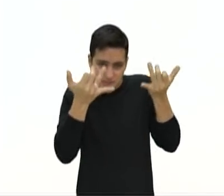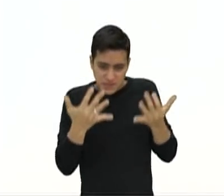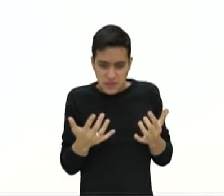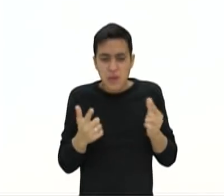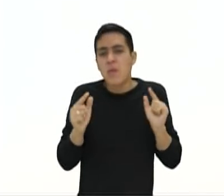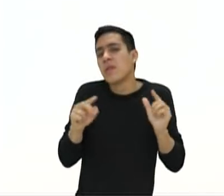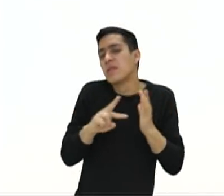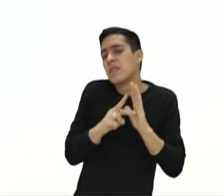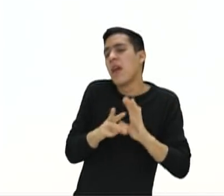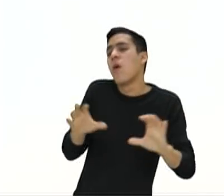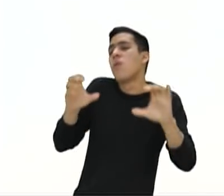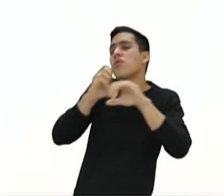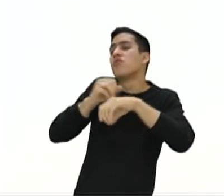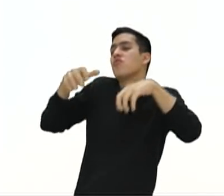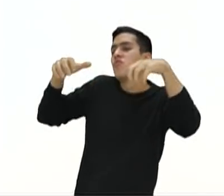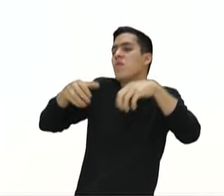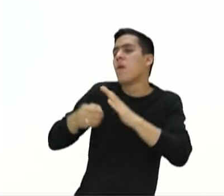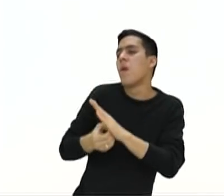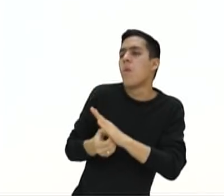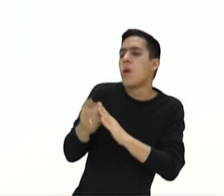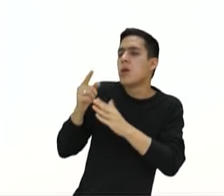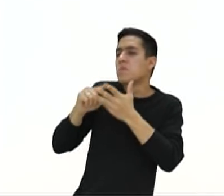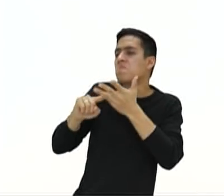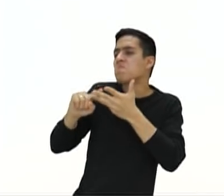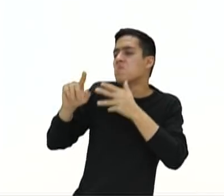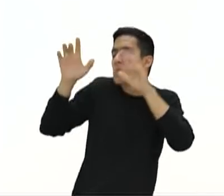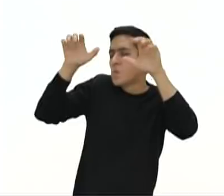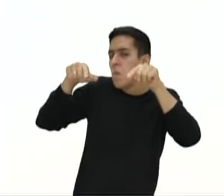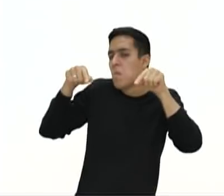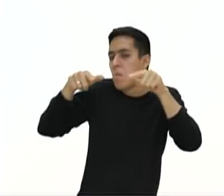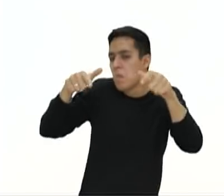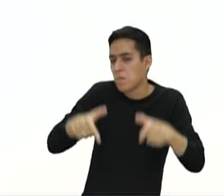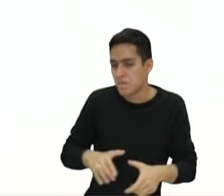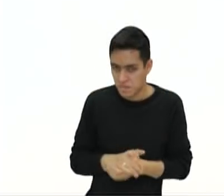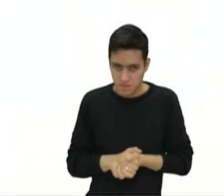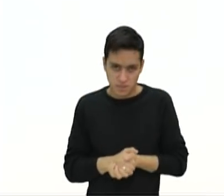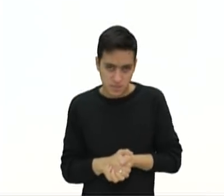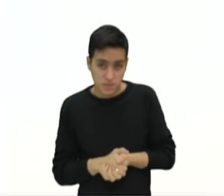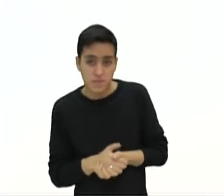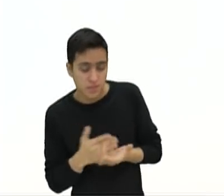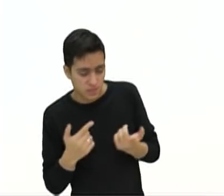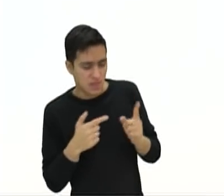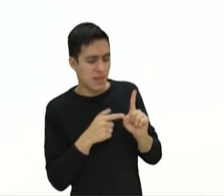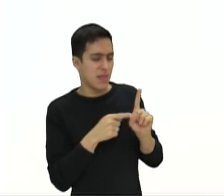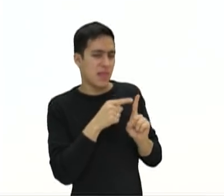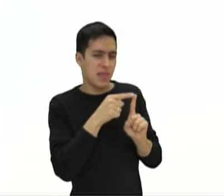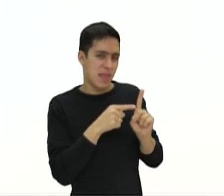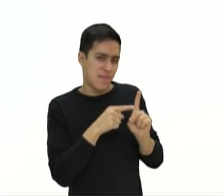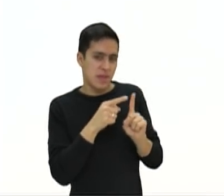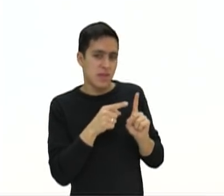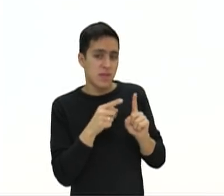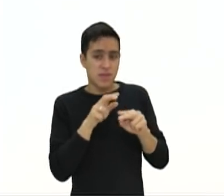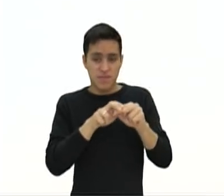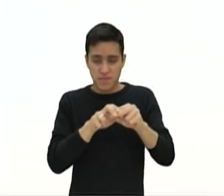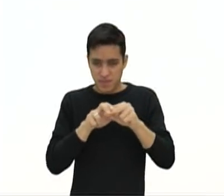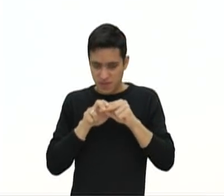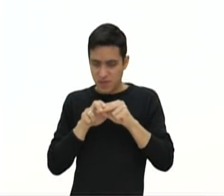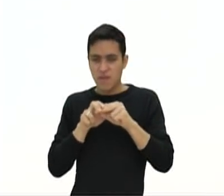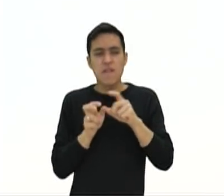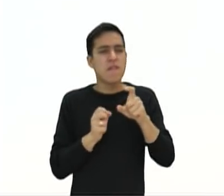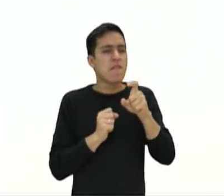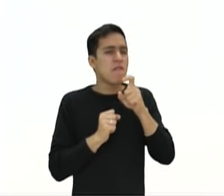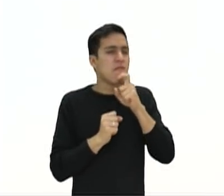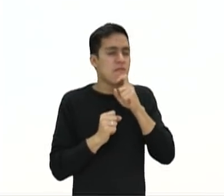de chuvas. A temperatura, ela é determinada pelo clima polar,